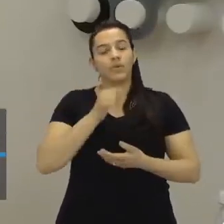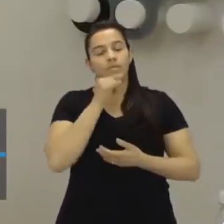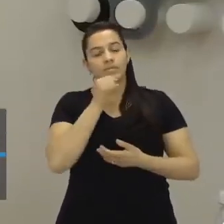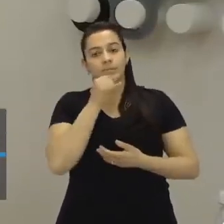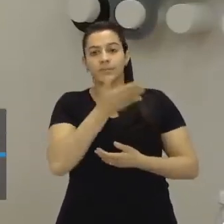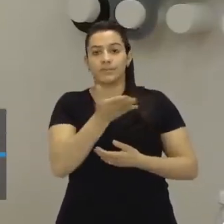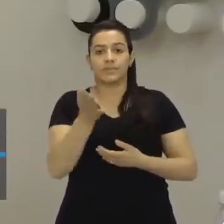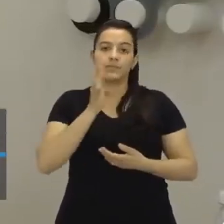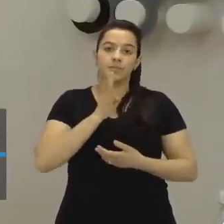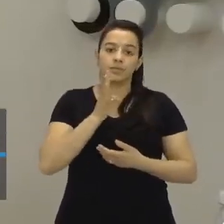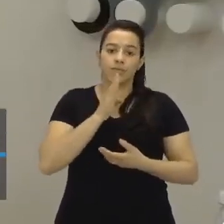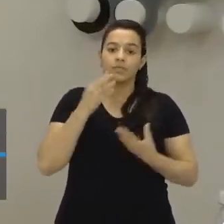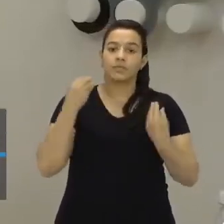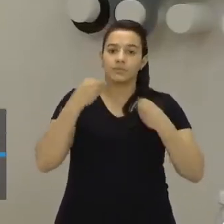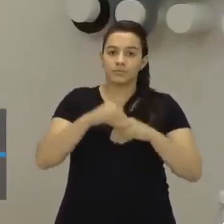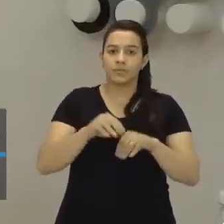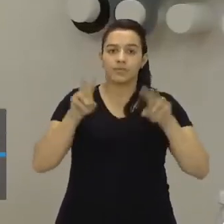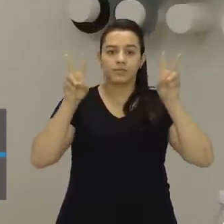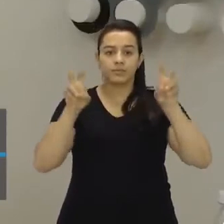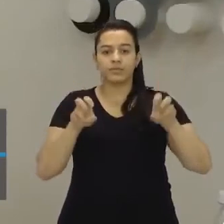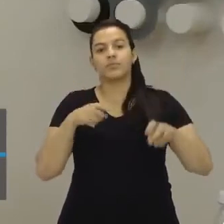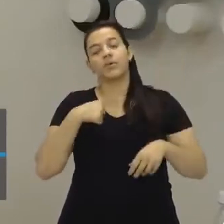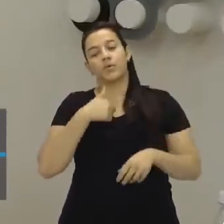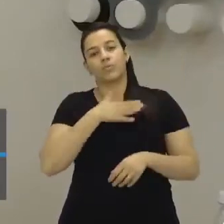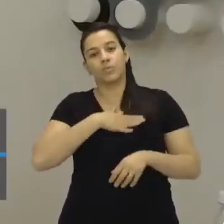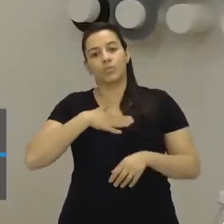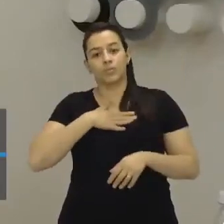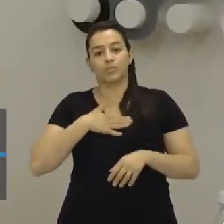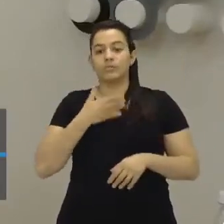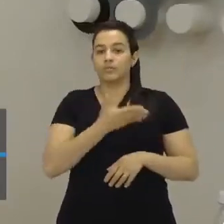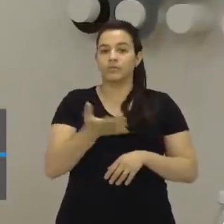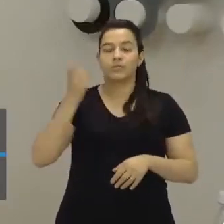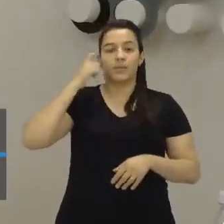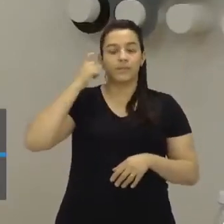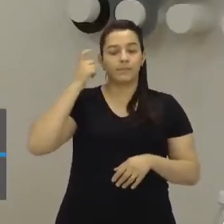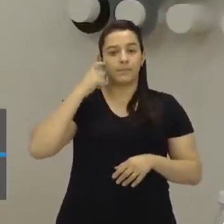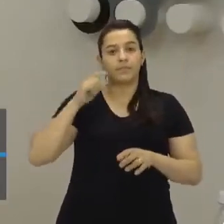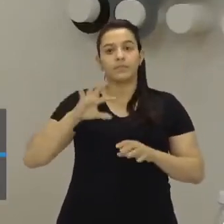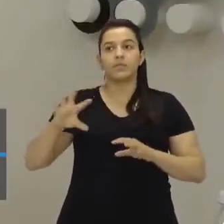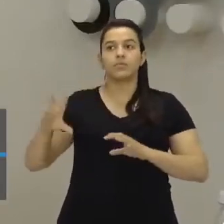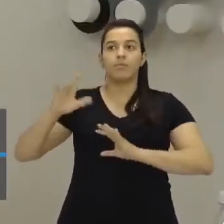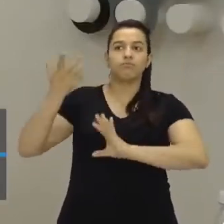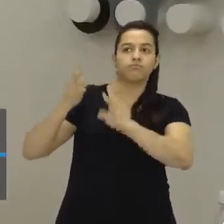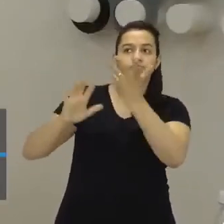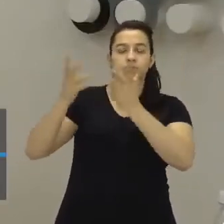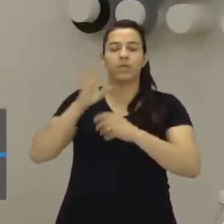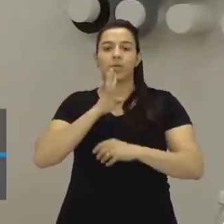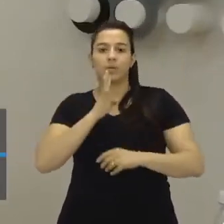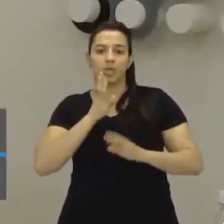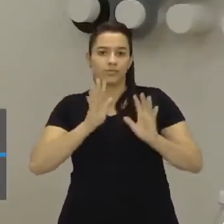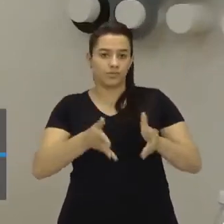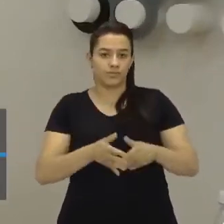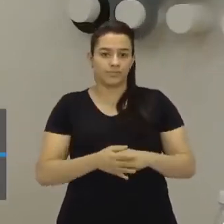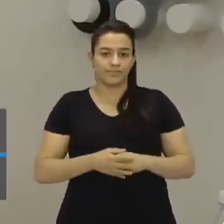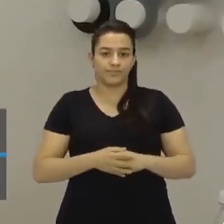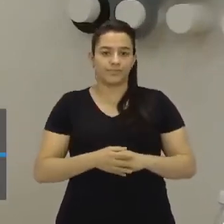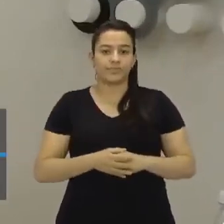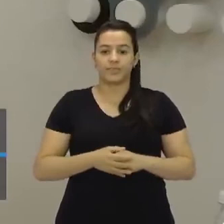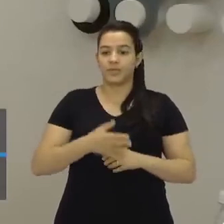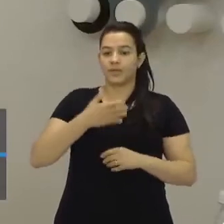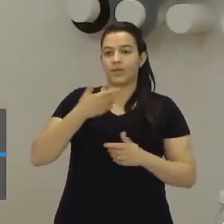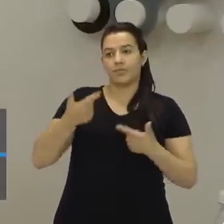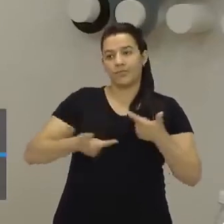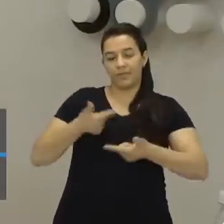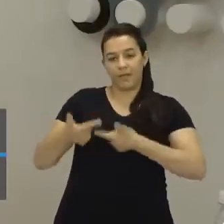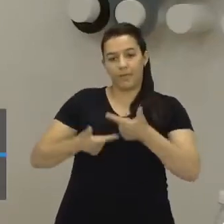conhece, que já entra dentro do assunto. Eu gosto sempre de falar isso. Então, pensar sempre na constatação dos fatos que você já conhece. Trabalho infantil, né,